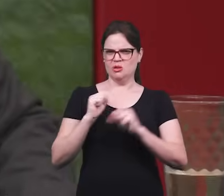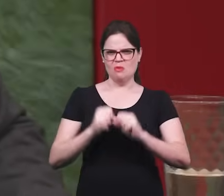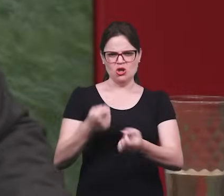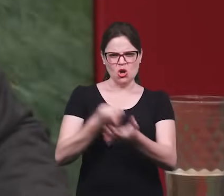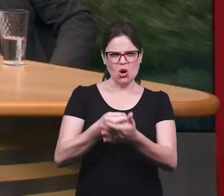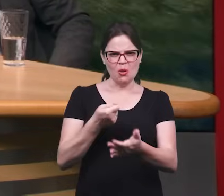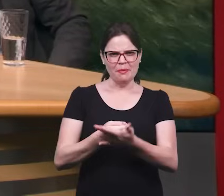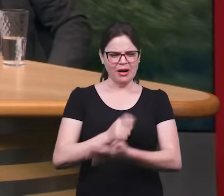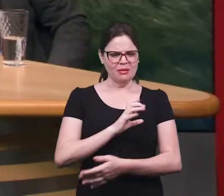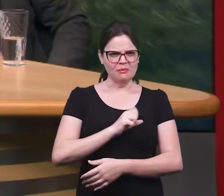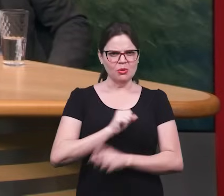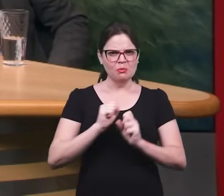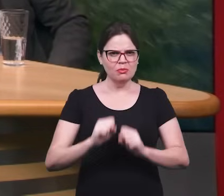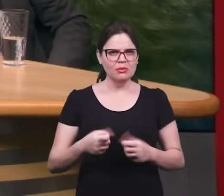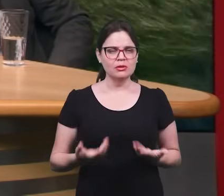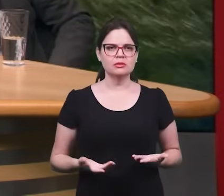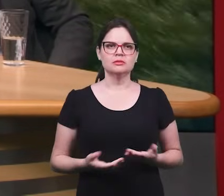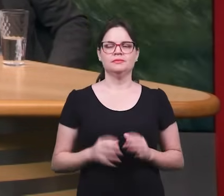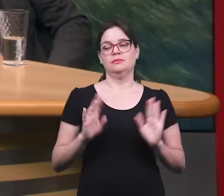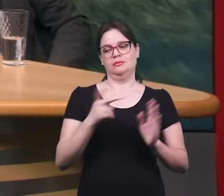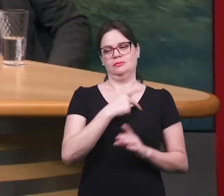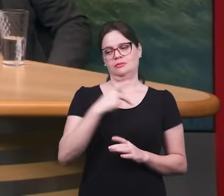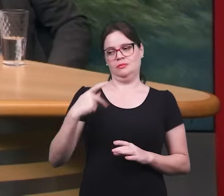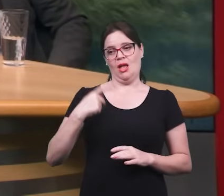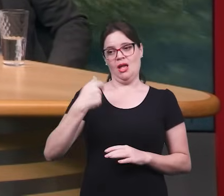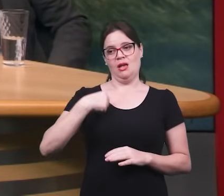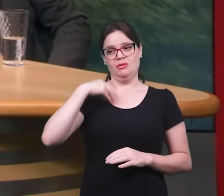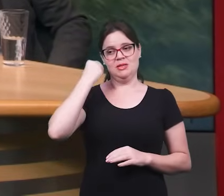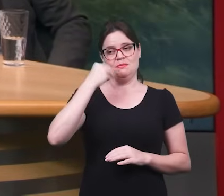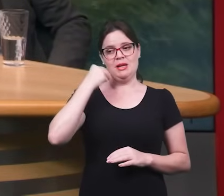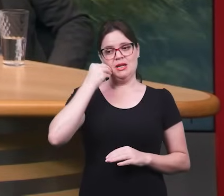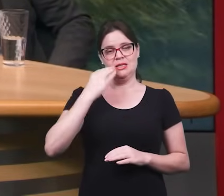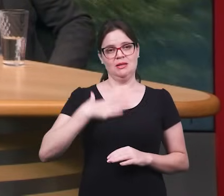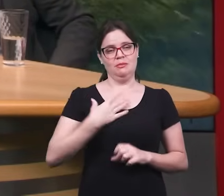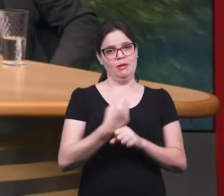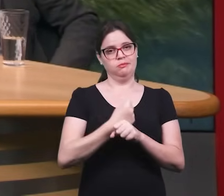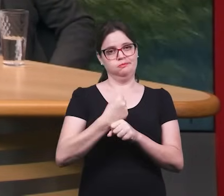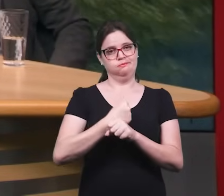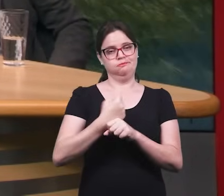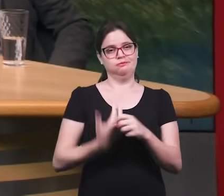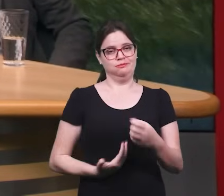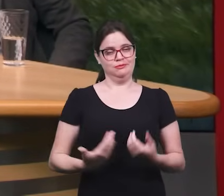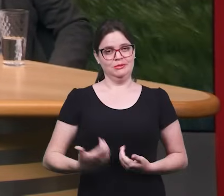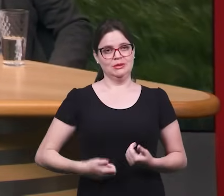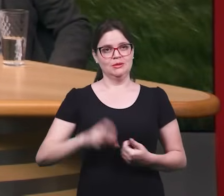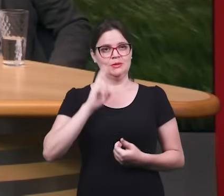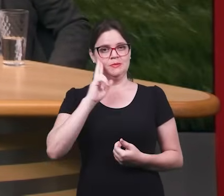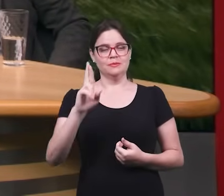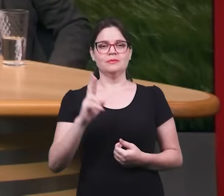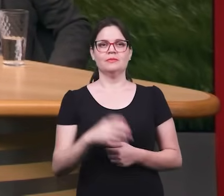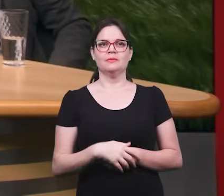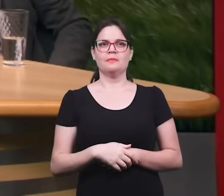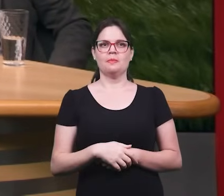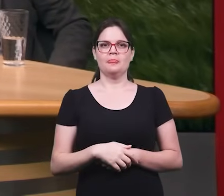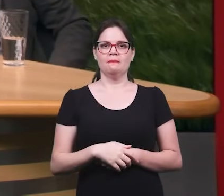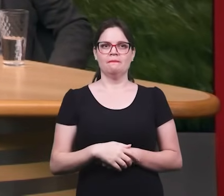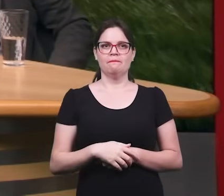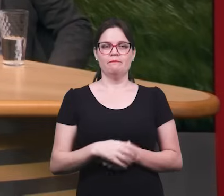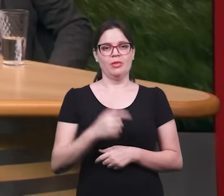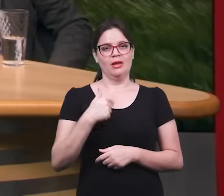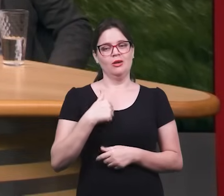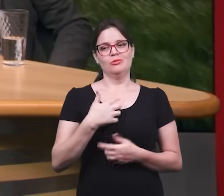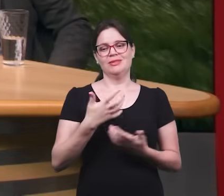fando Pastor Alexandre olha ao longo desses anos servindo aos senhor a gente gostaria de dizer que não